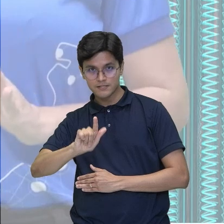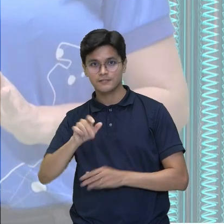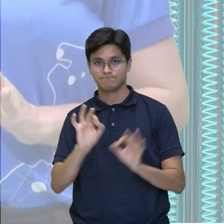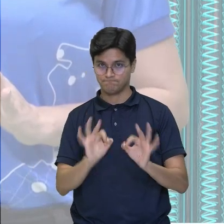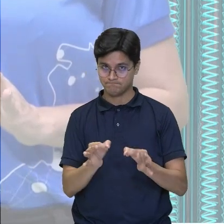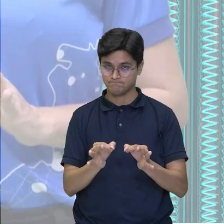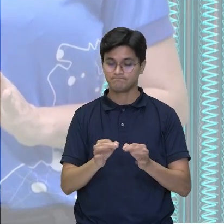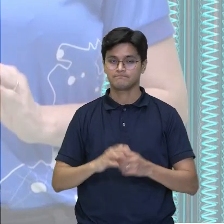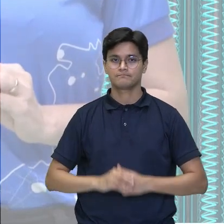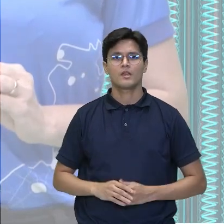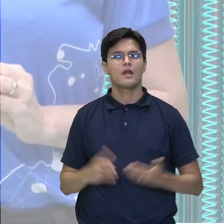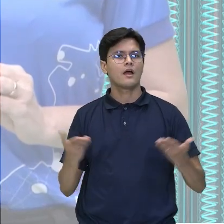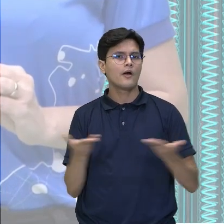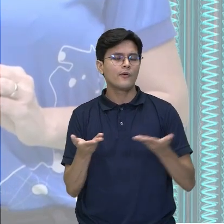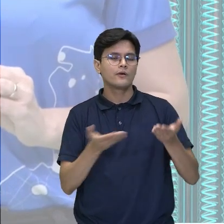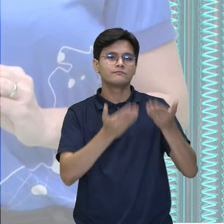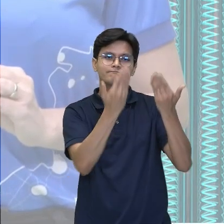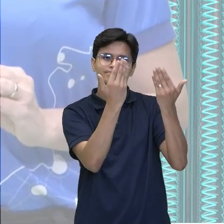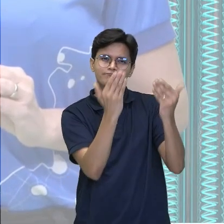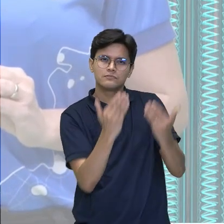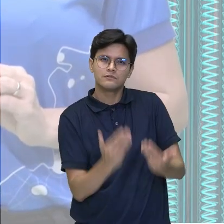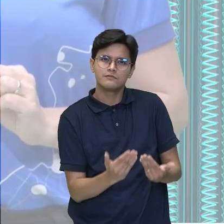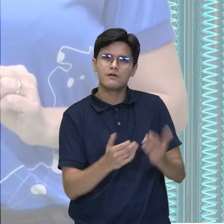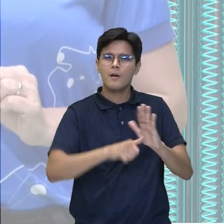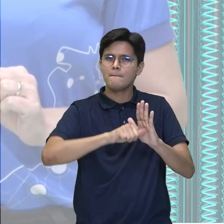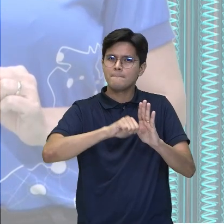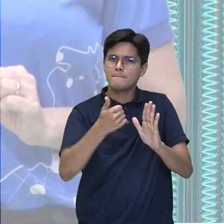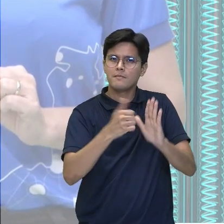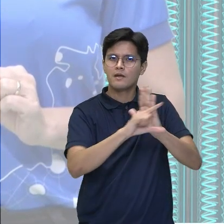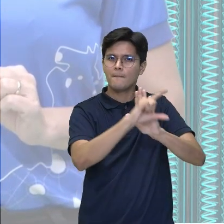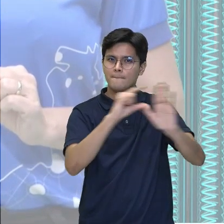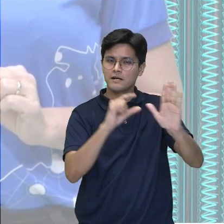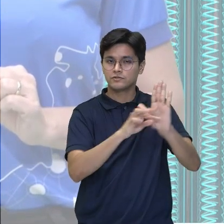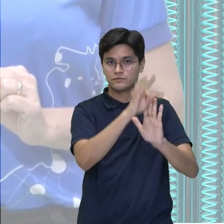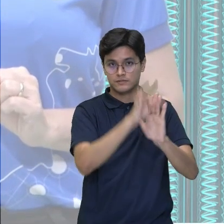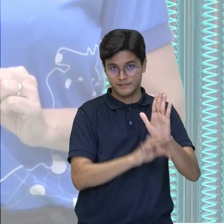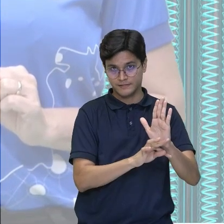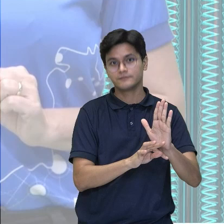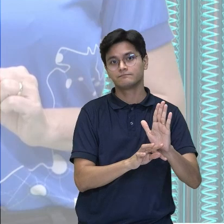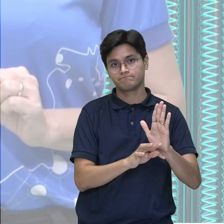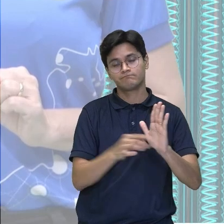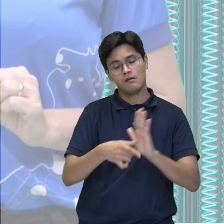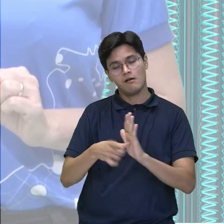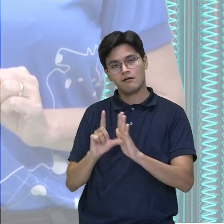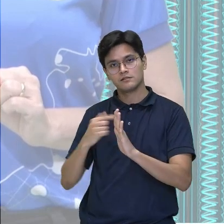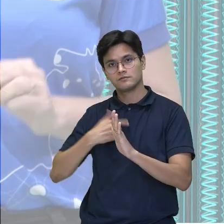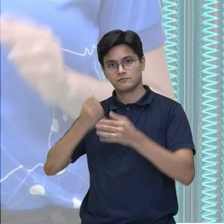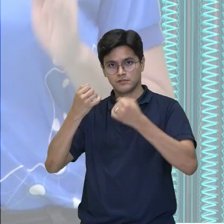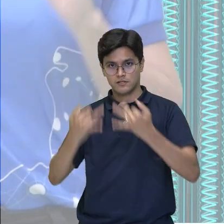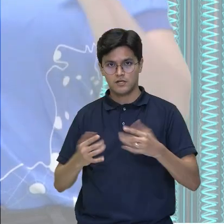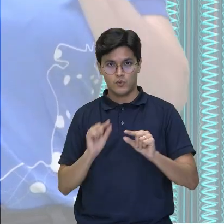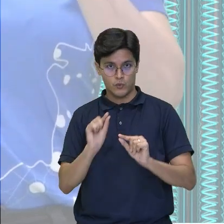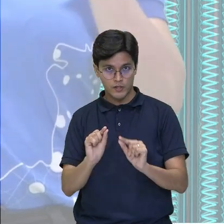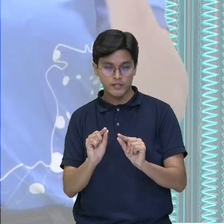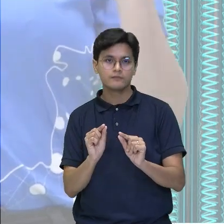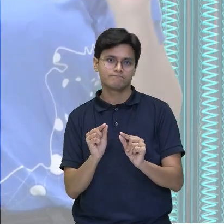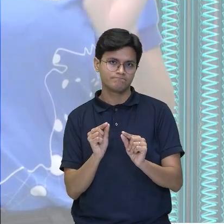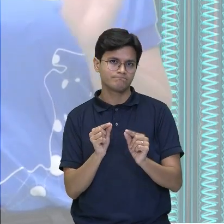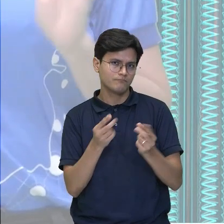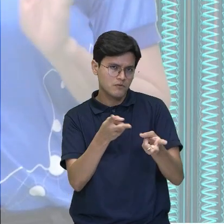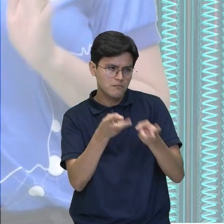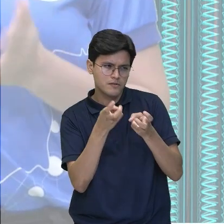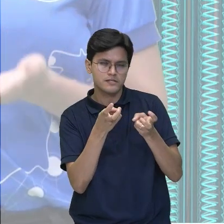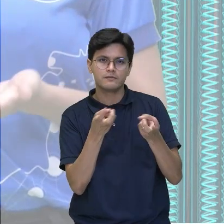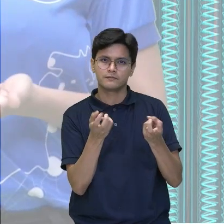Vamos analisar agora a primeira parte do texto. Como eu falei para vocês, as imagens, né? Em geral, você tem logo de